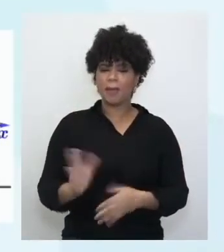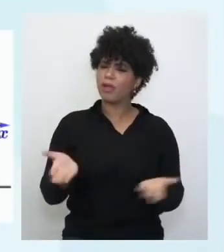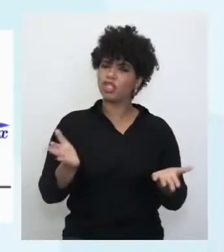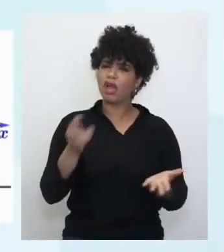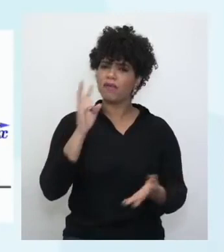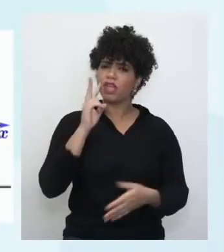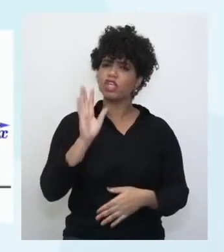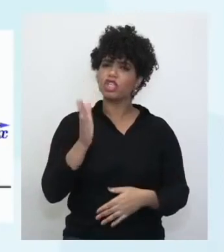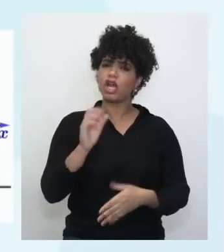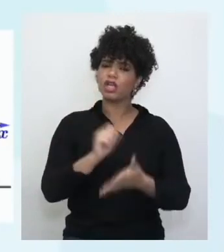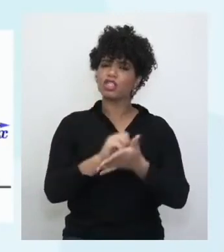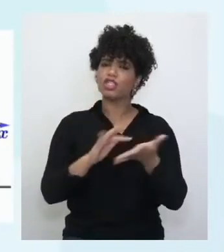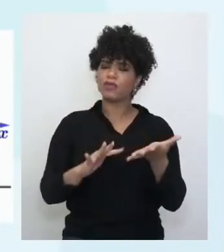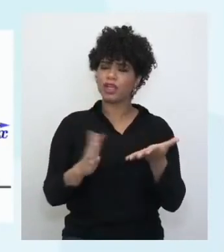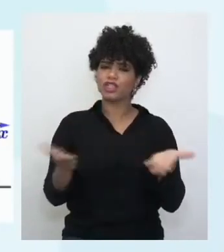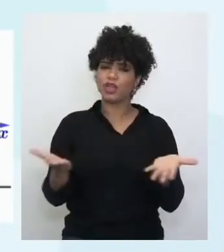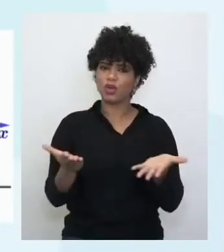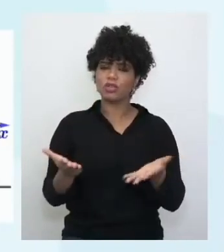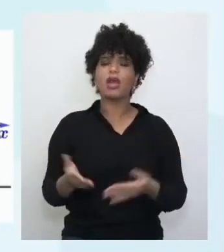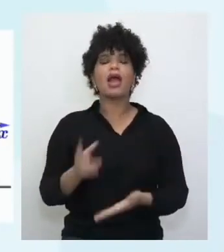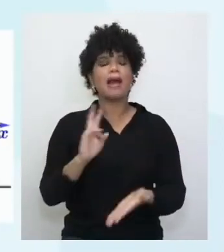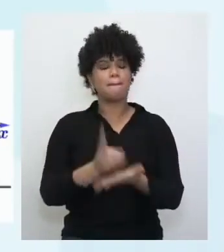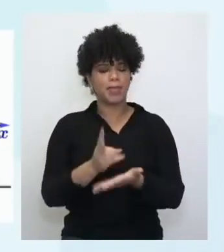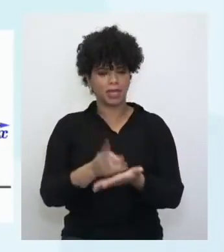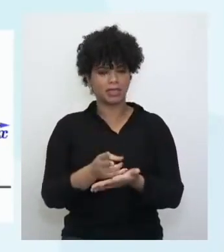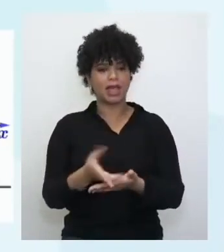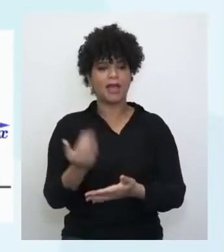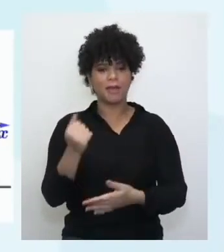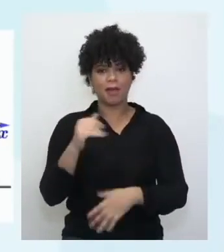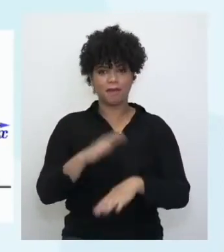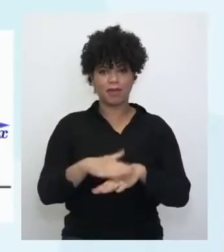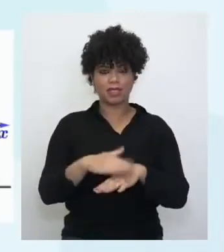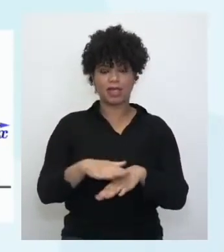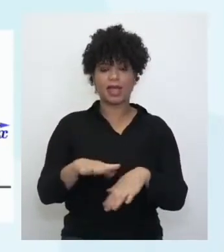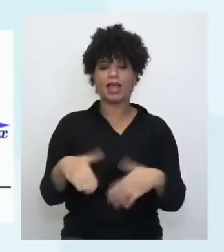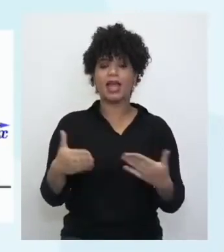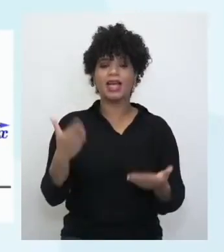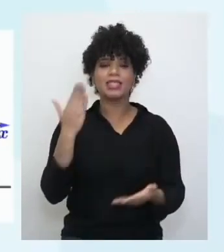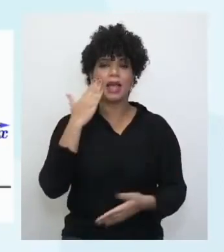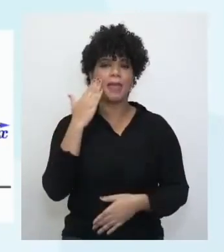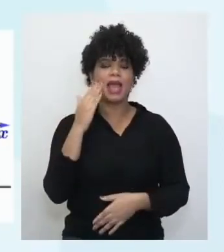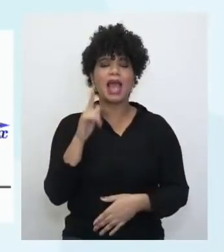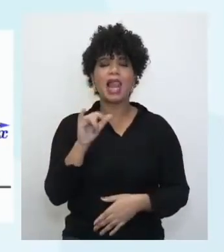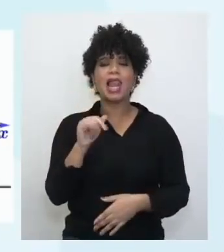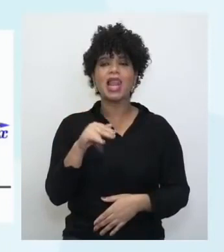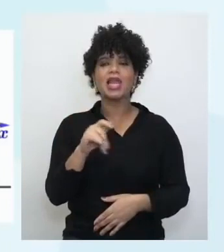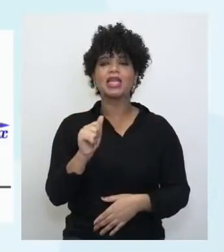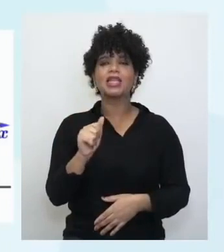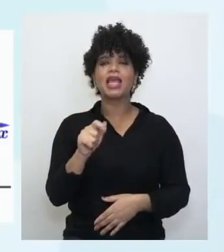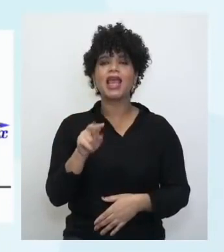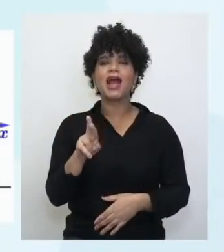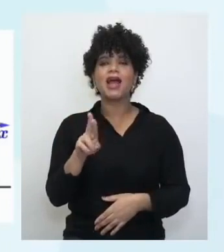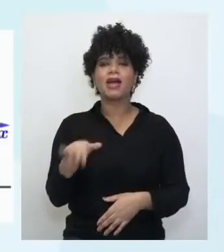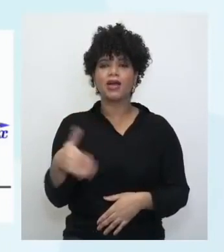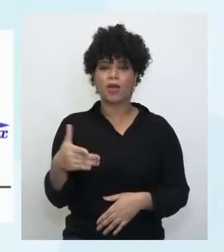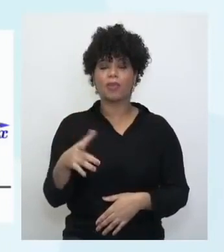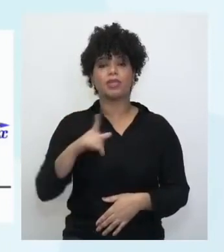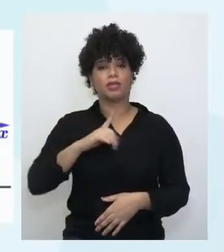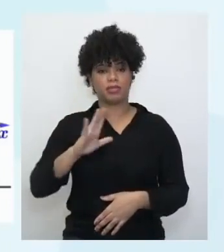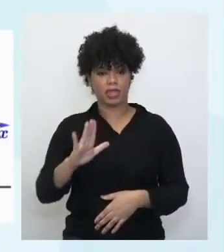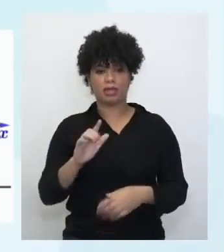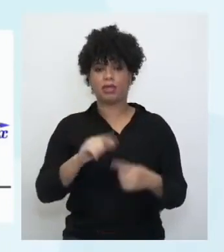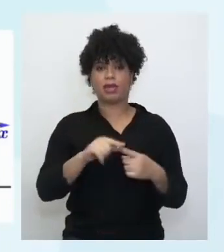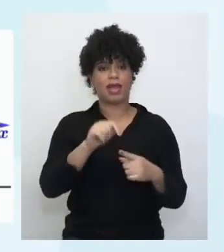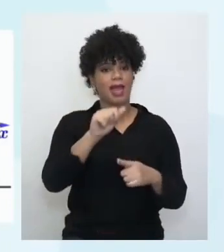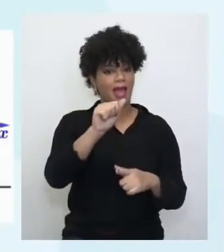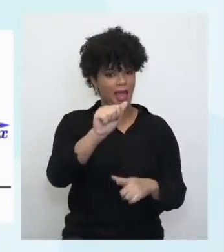hoje. É aquela mesma atividade que eu fiz? É. Só que agora eu quero saber qual é a linear. Então, no A, a gente tem um gráfico que tem